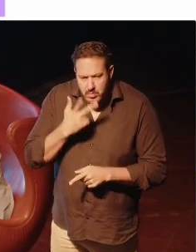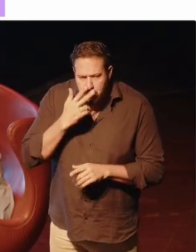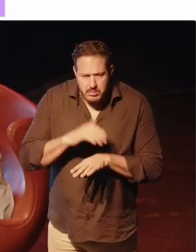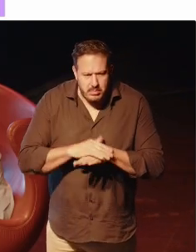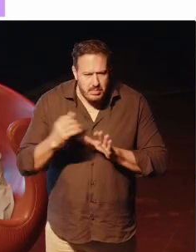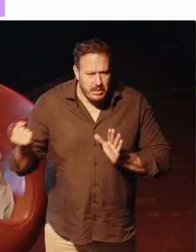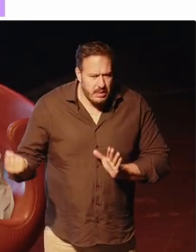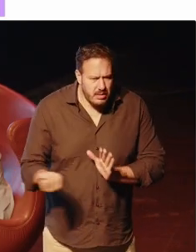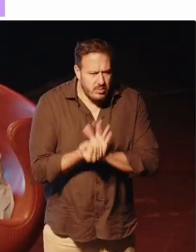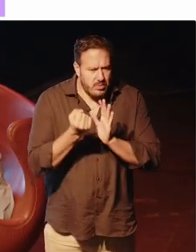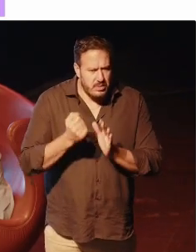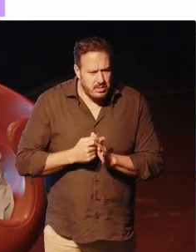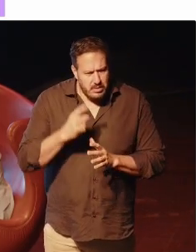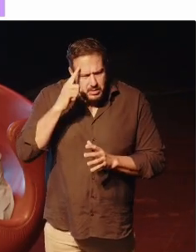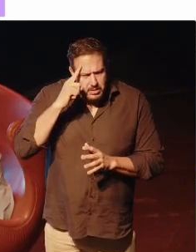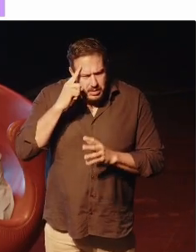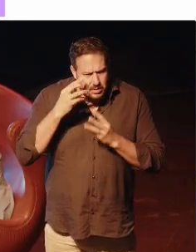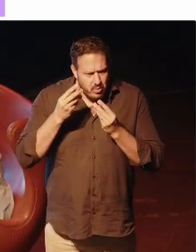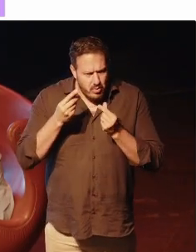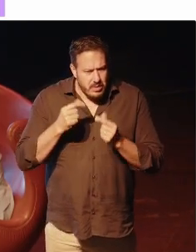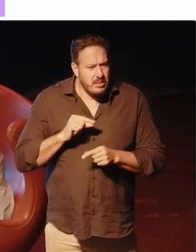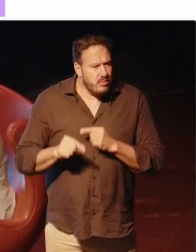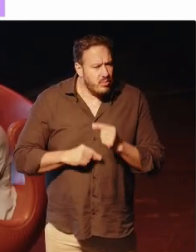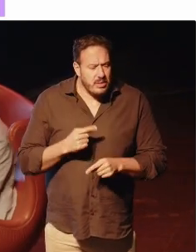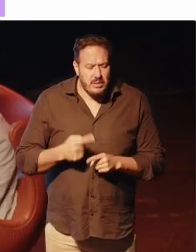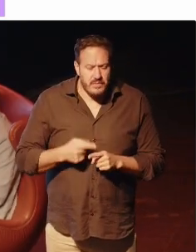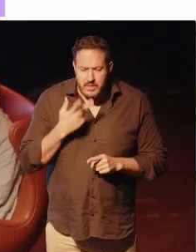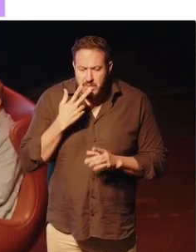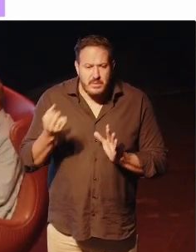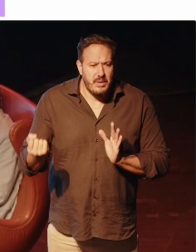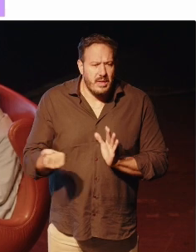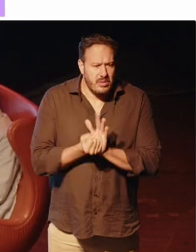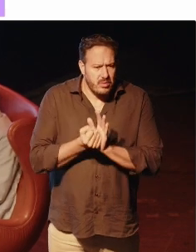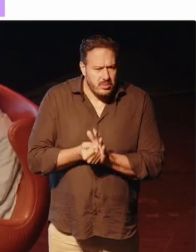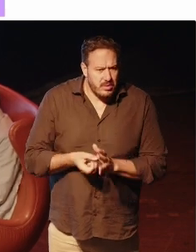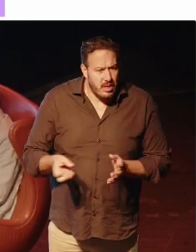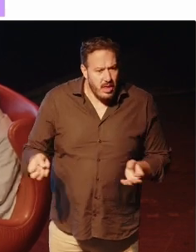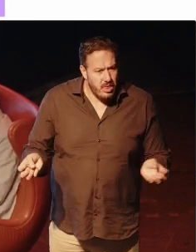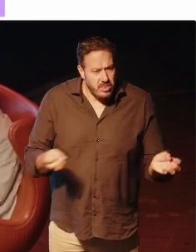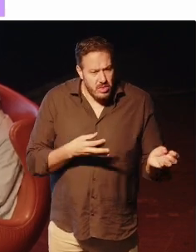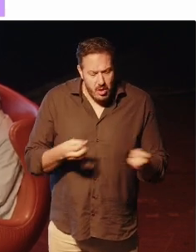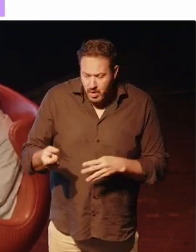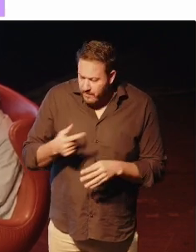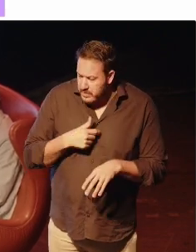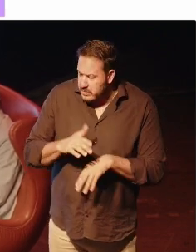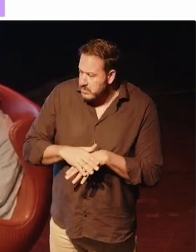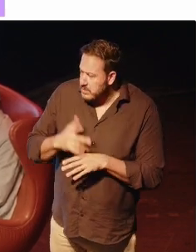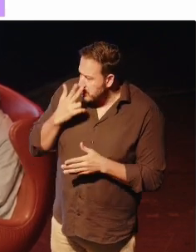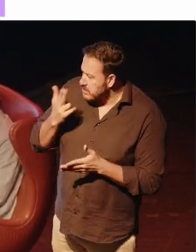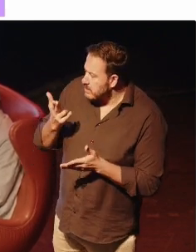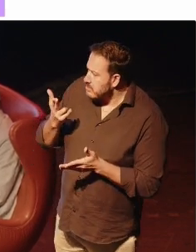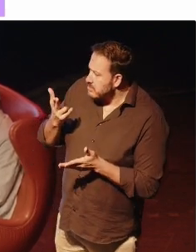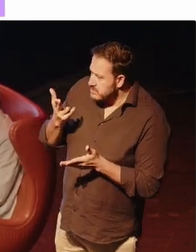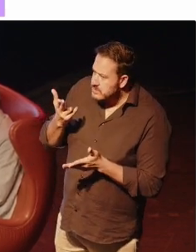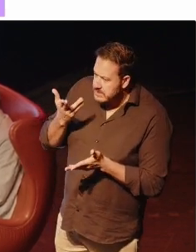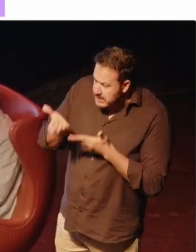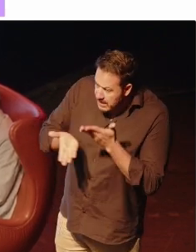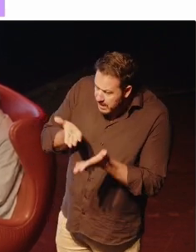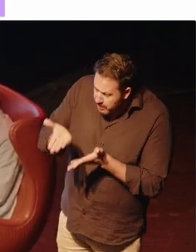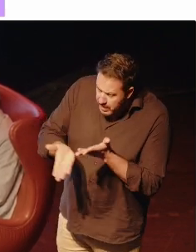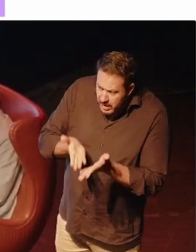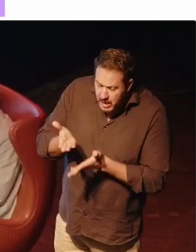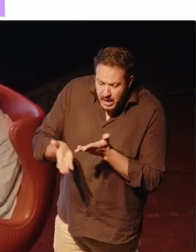Alzheimer, né? E por que eu estou falando de marcadores? Porque as novas terapêuticas, elas exigem que o paciente